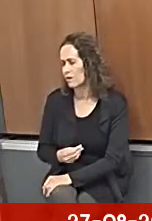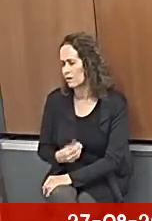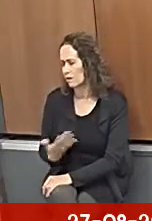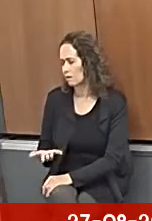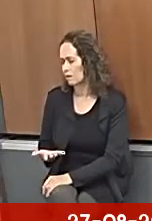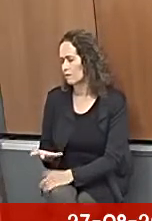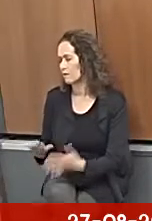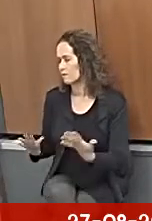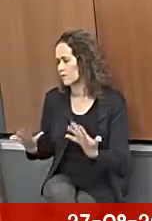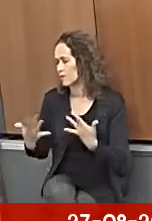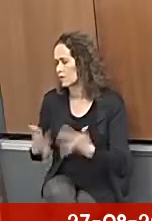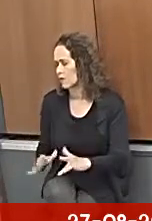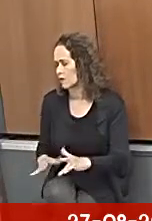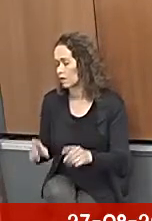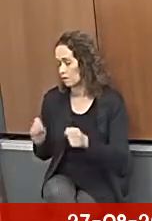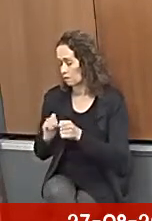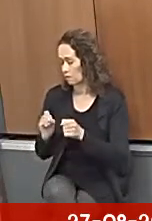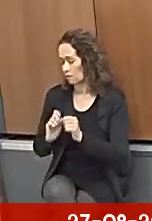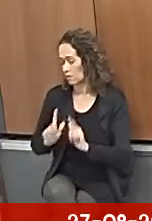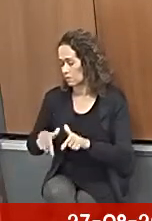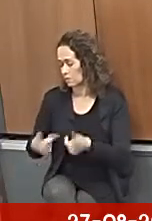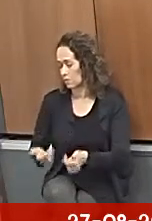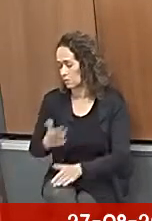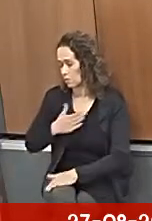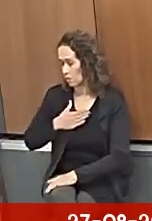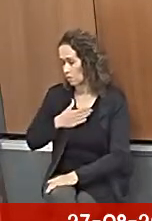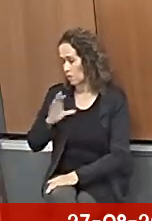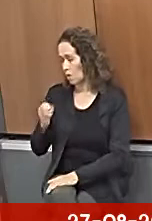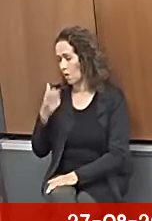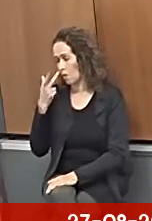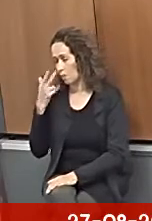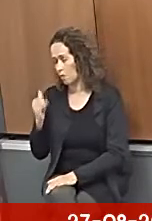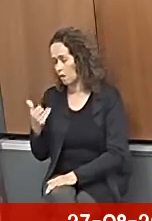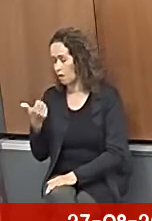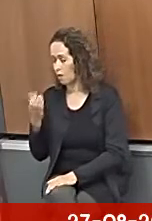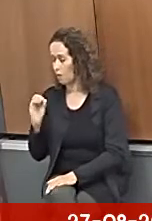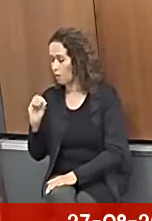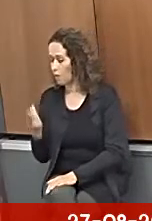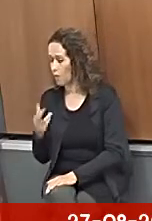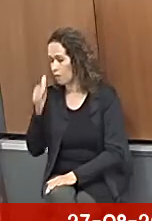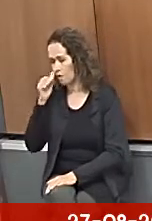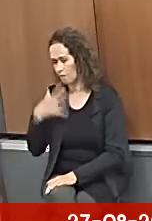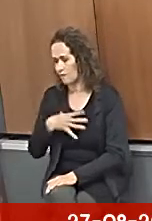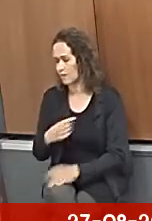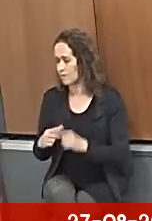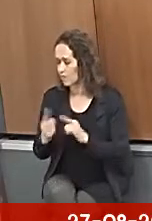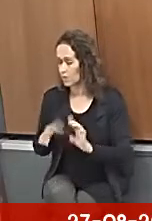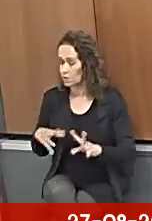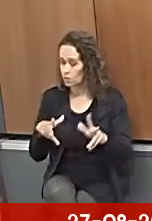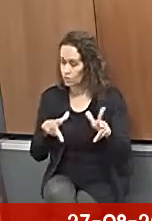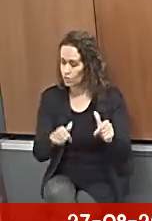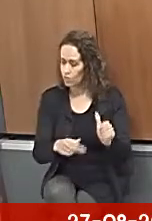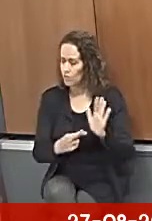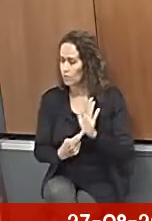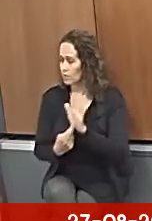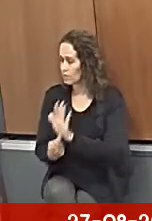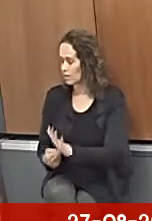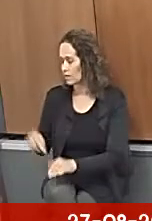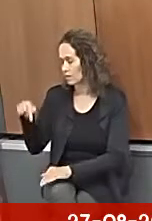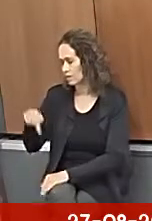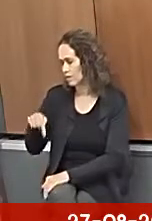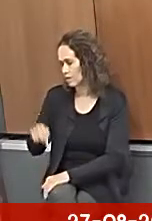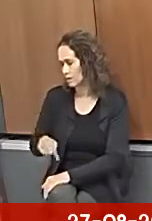alterações por mim e pelo meu pai pela minha filha mas por todos que estão presentes aqui que representam os pcds